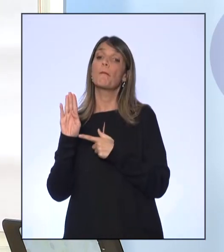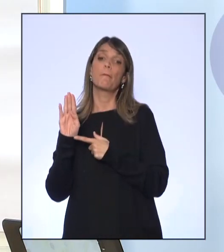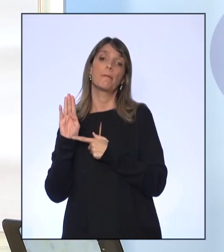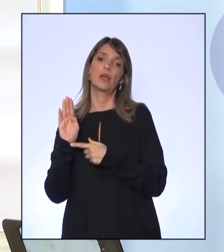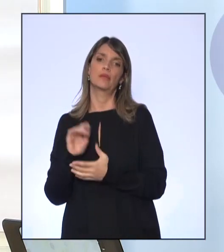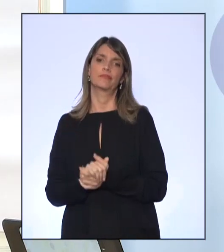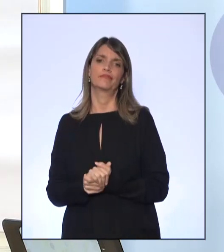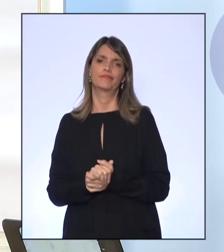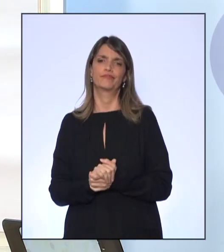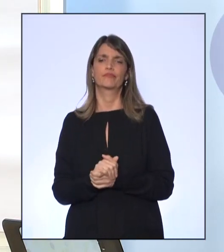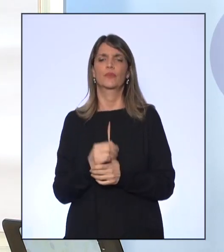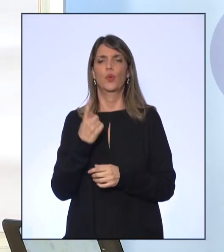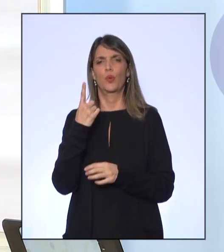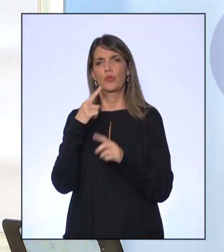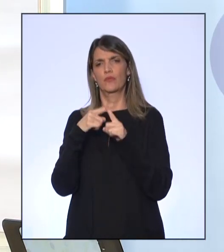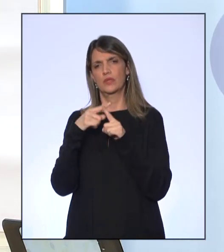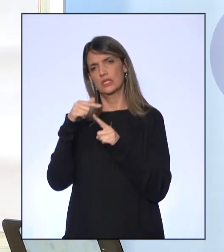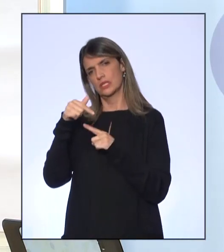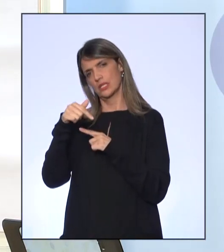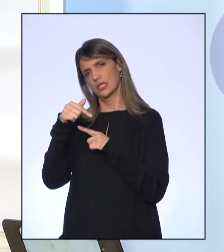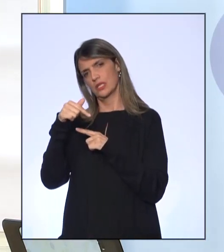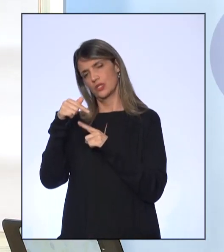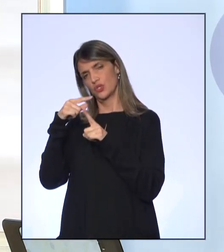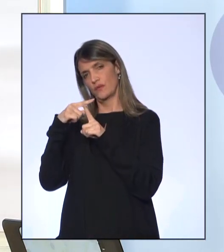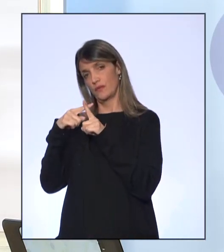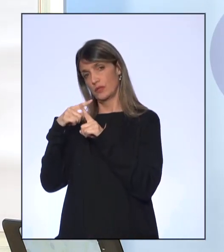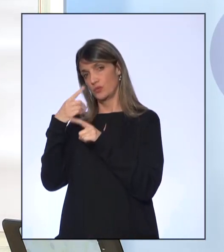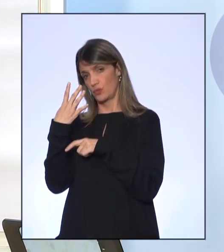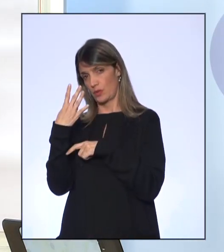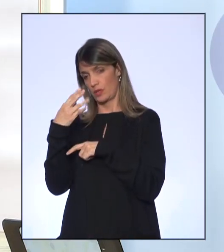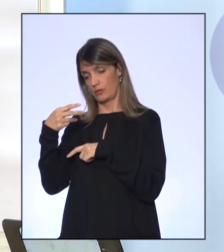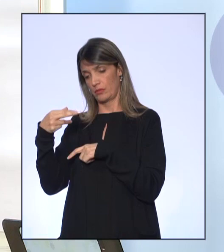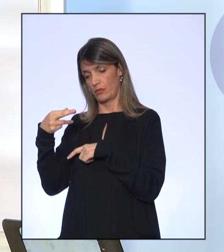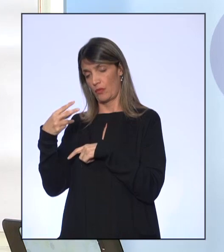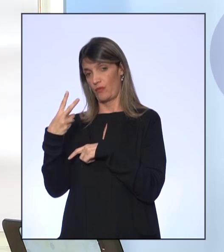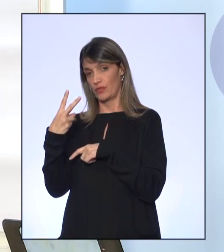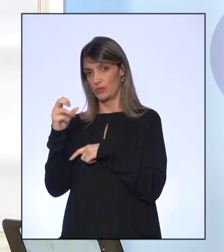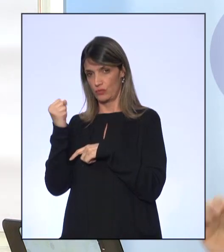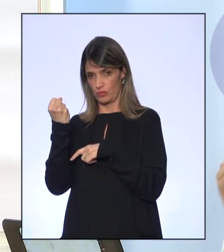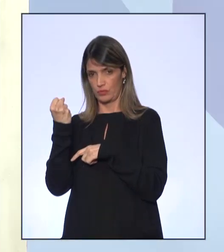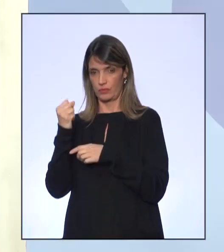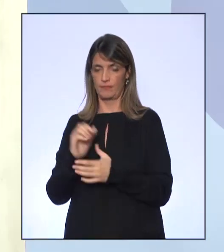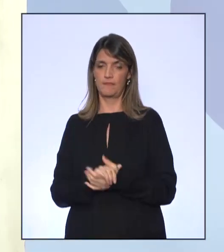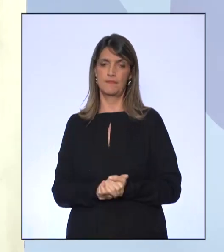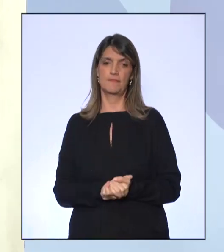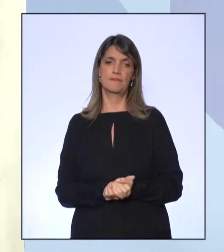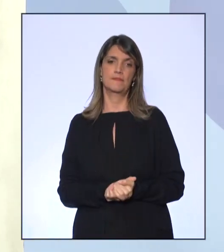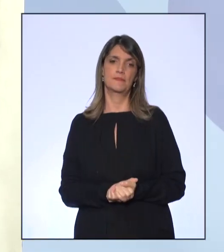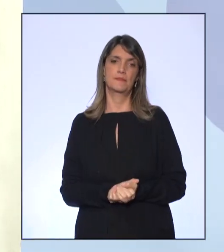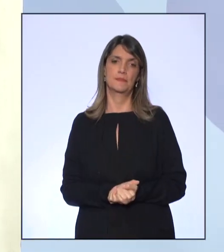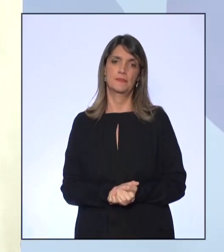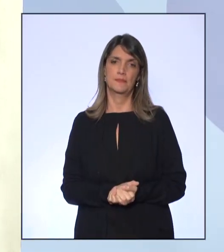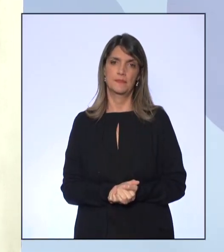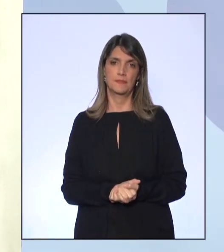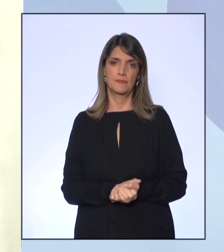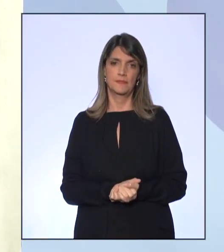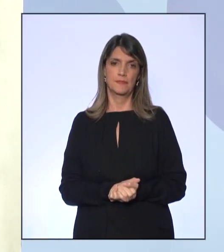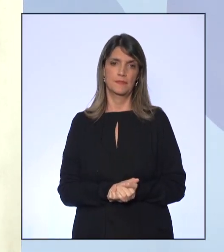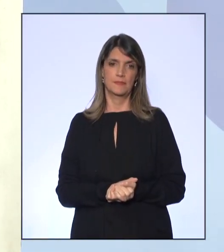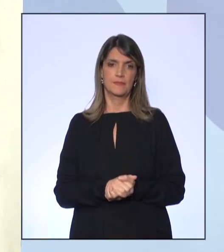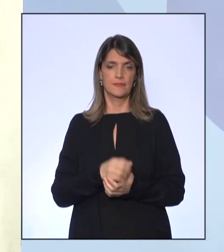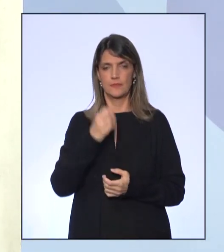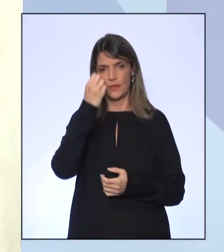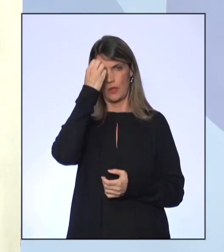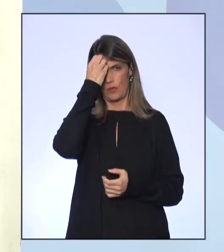1 vezes 7, 7. 7 vezes 4, 28. Tá? Para quem não lembra, 7 vezes